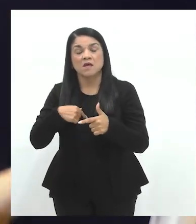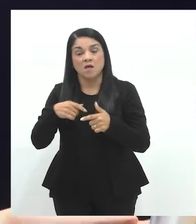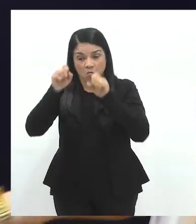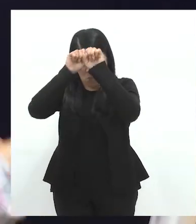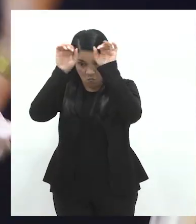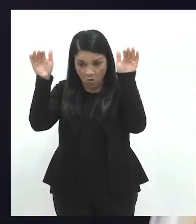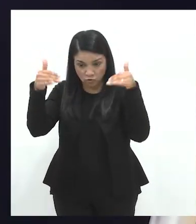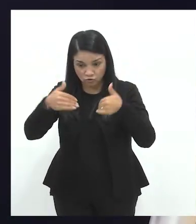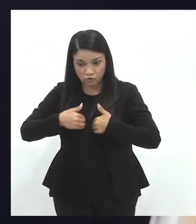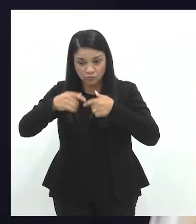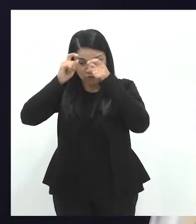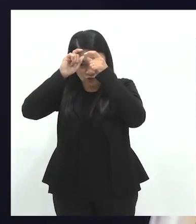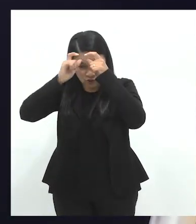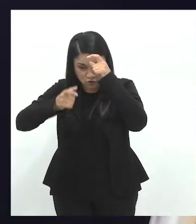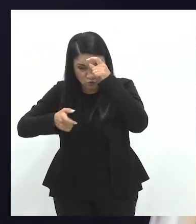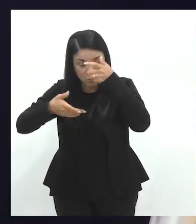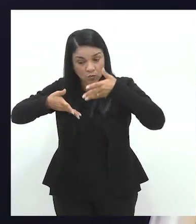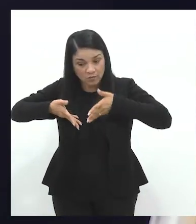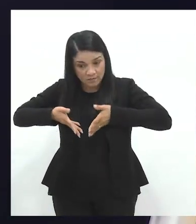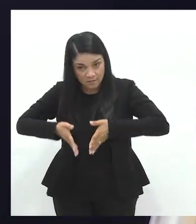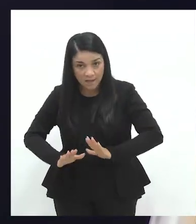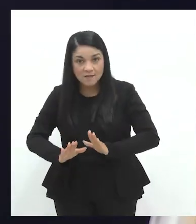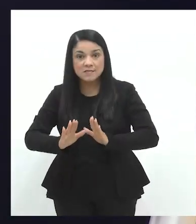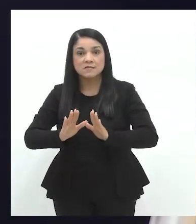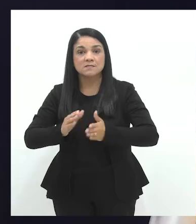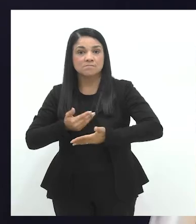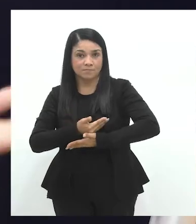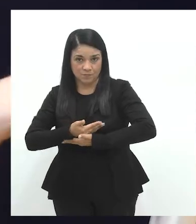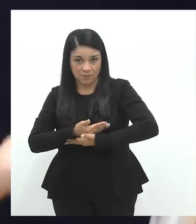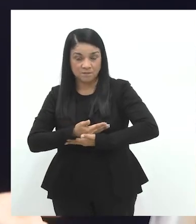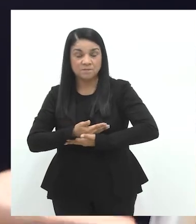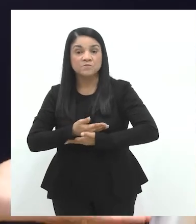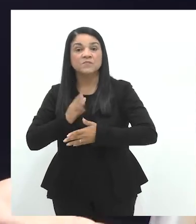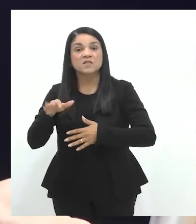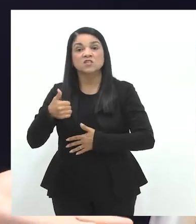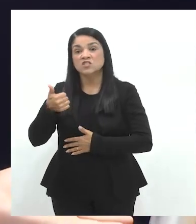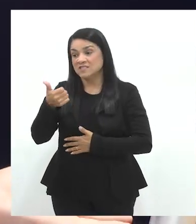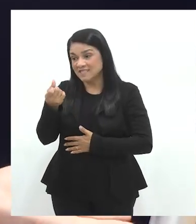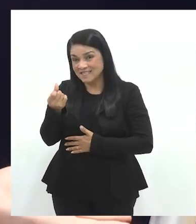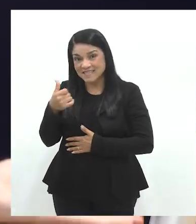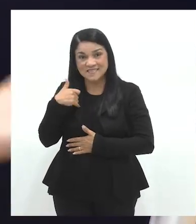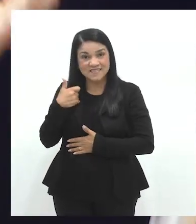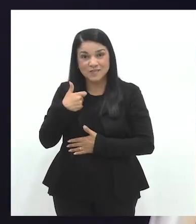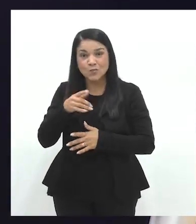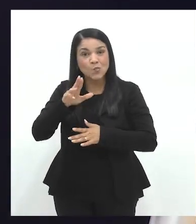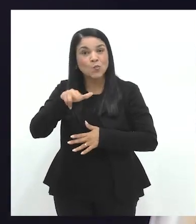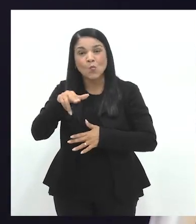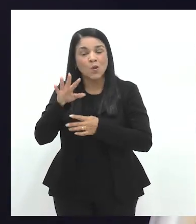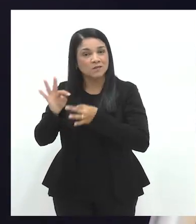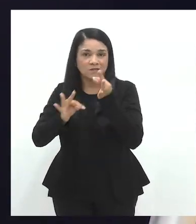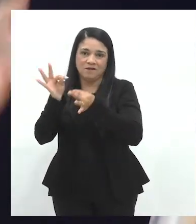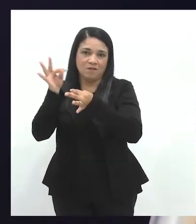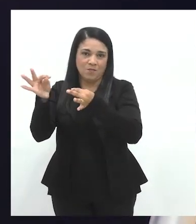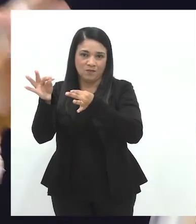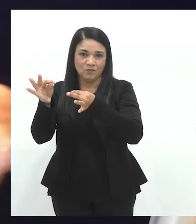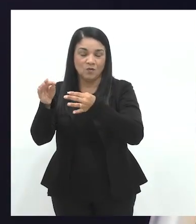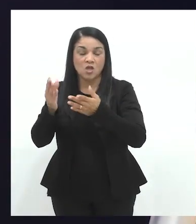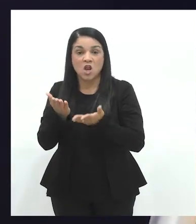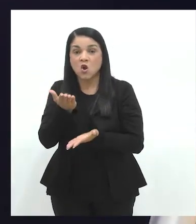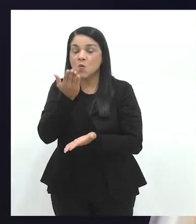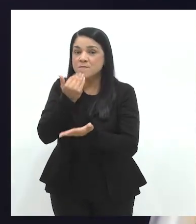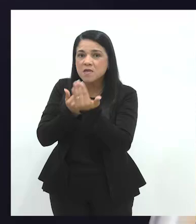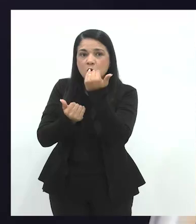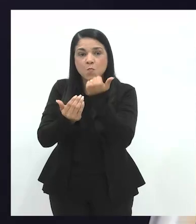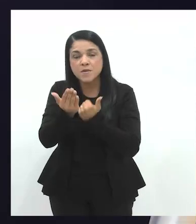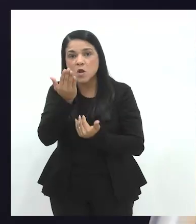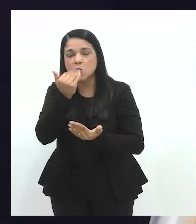é um transtorno, nasce com a criança e nunca foi tratado. Ela, com 16 anos, a vontade dela, a compulsão